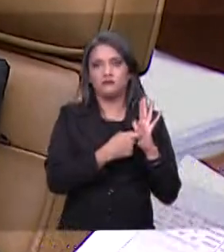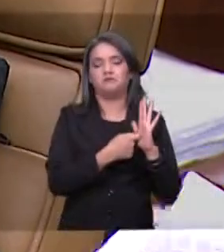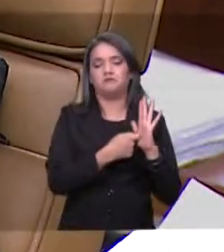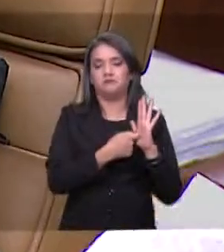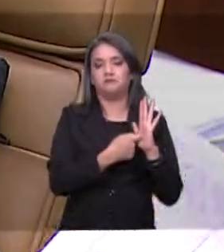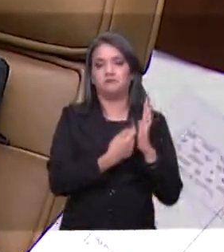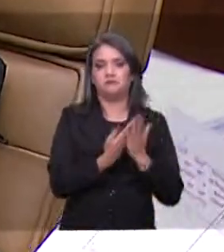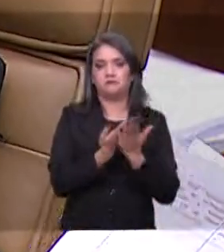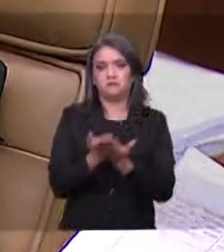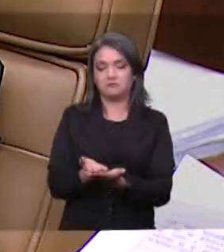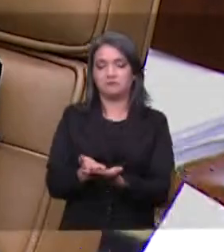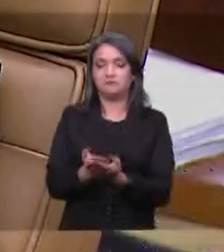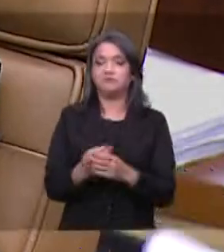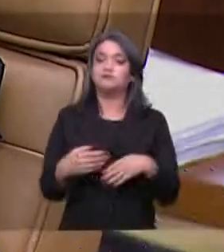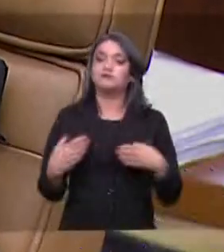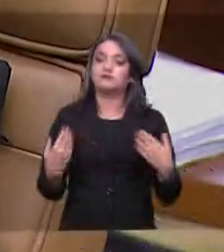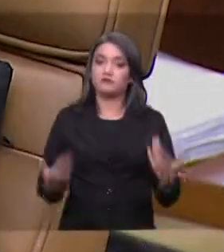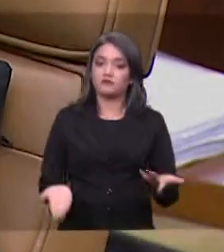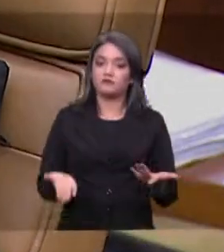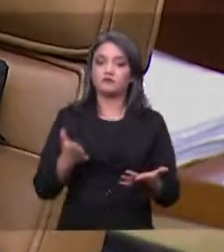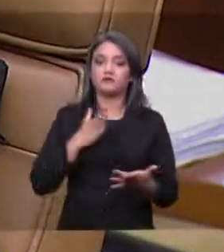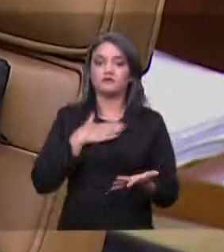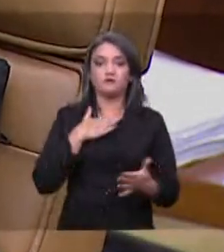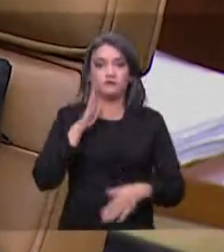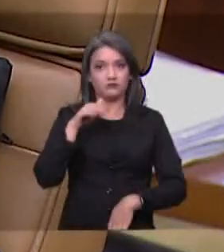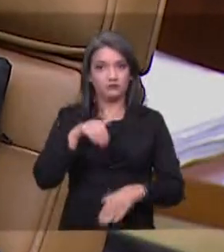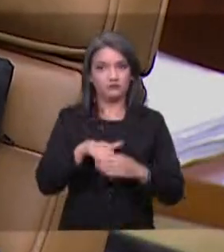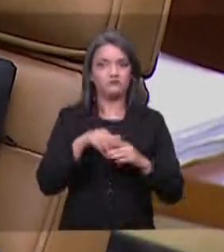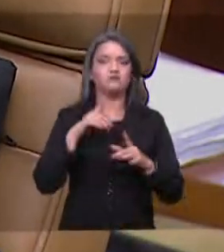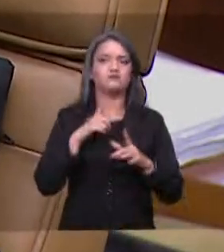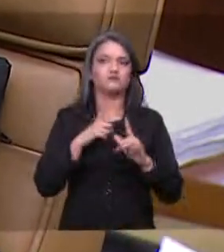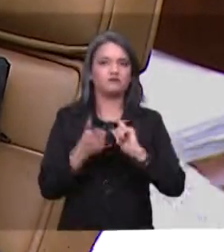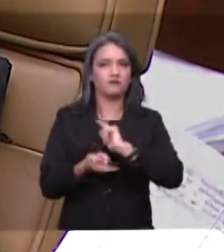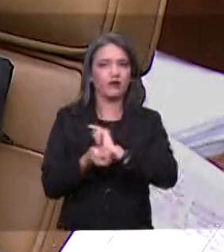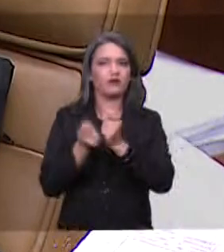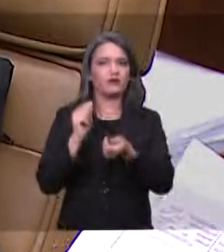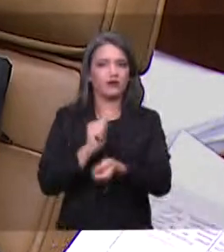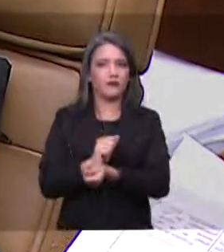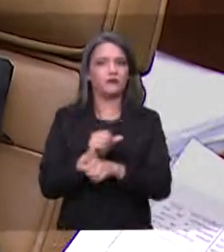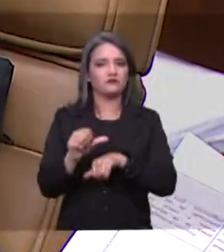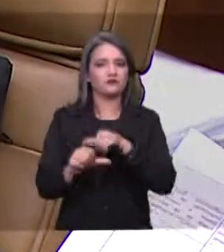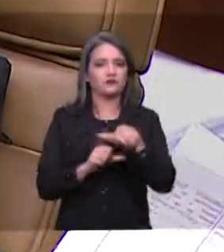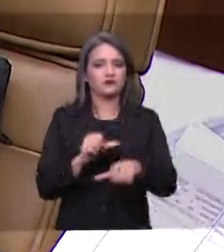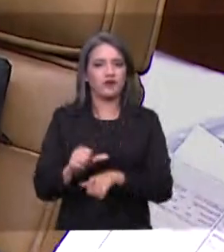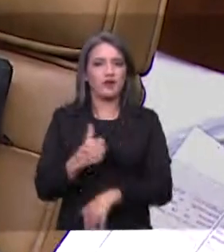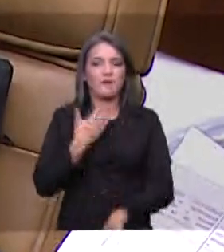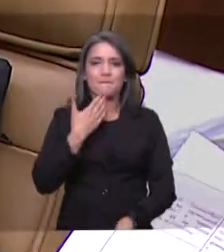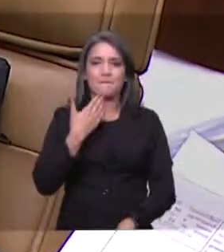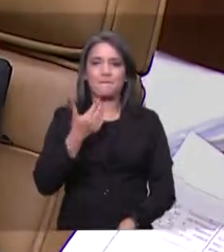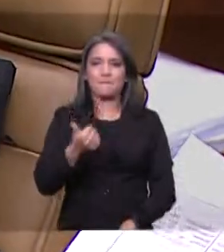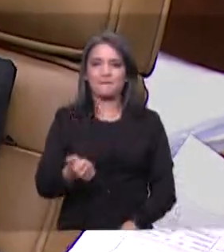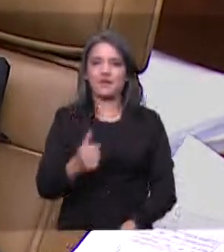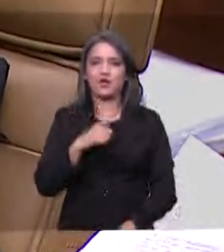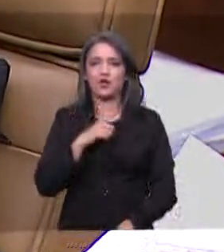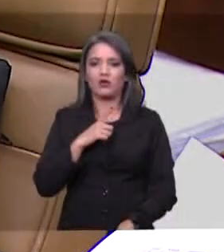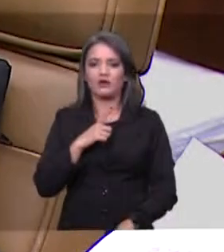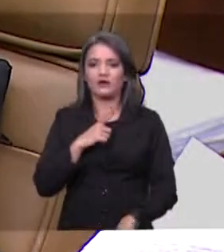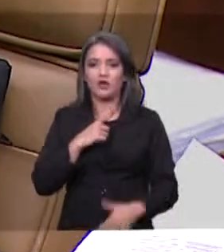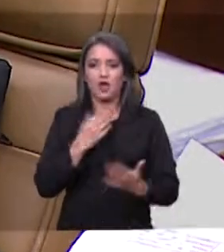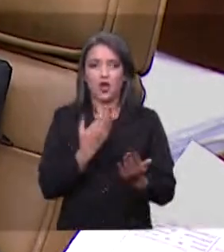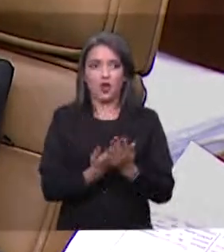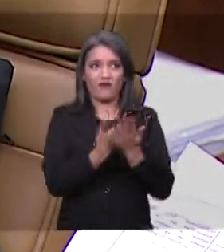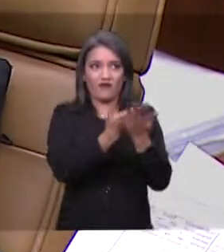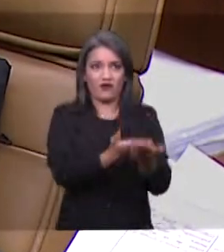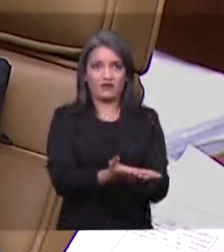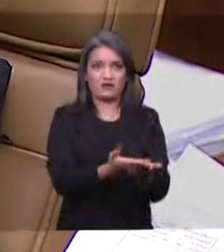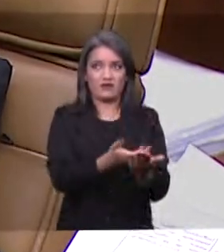Eu readapto o meu voto, porque eu acho que foi mais preciso o oferecimento do que o recebimento, como diz